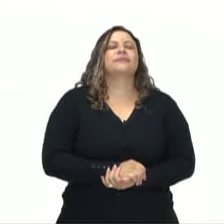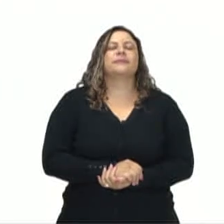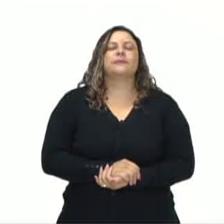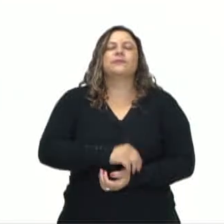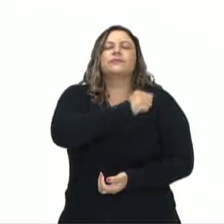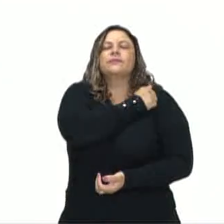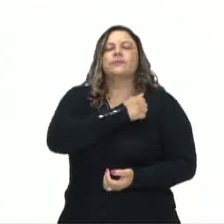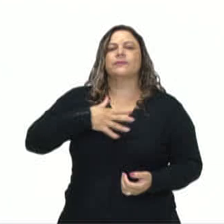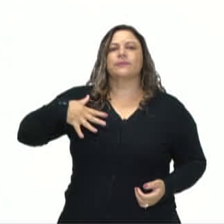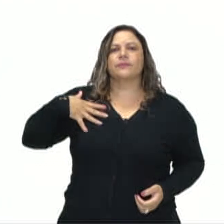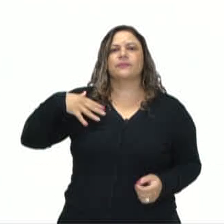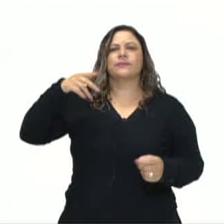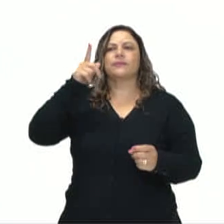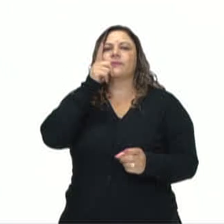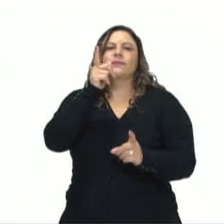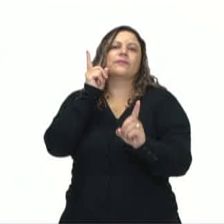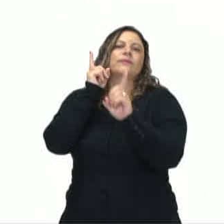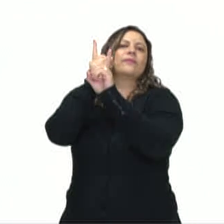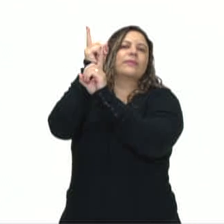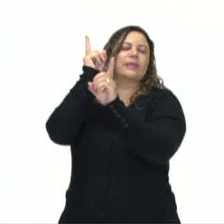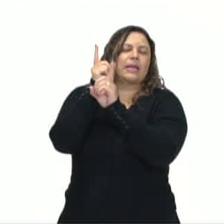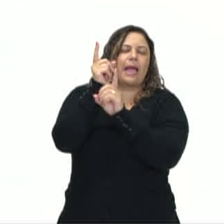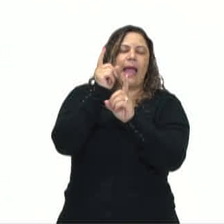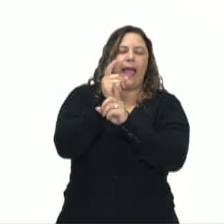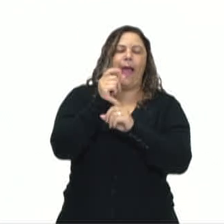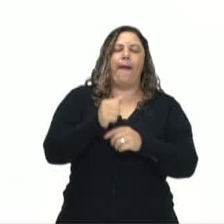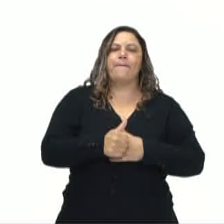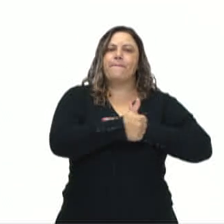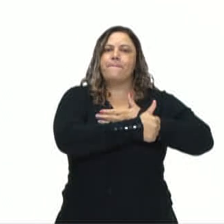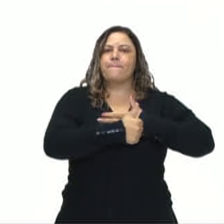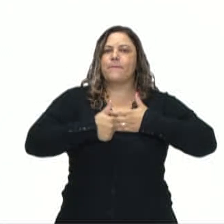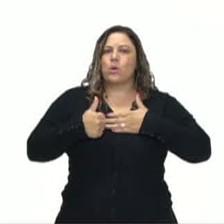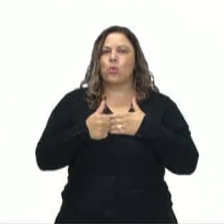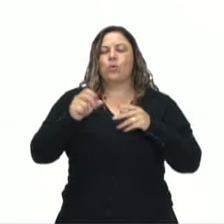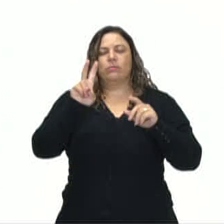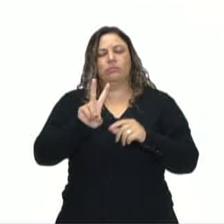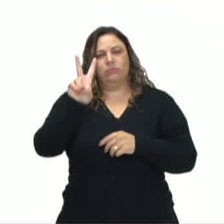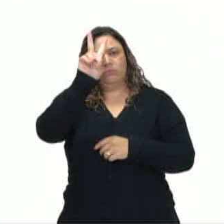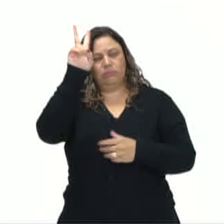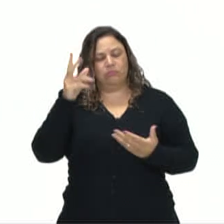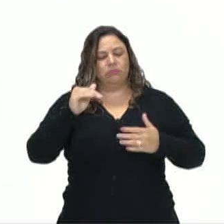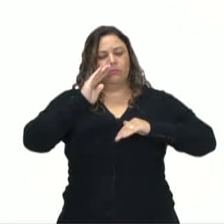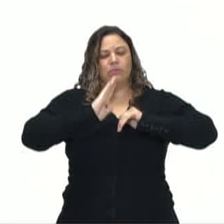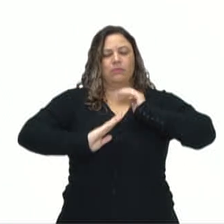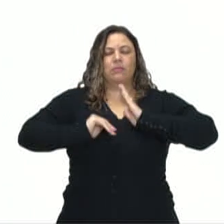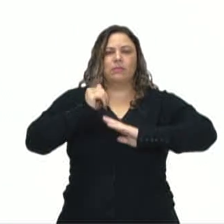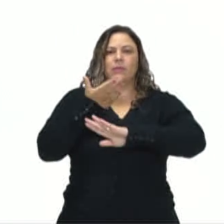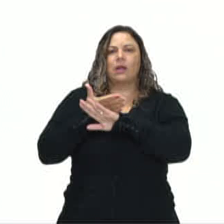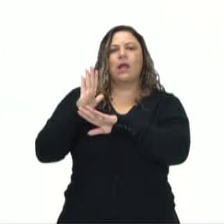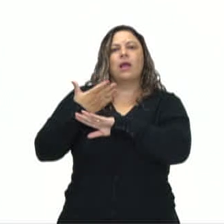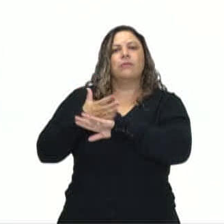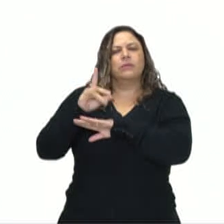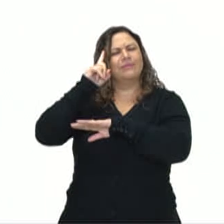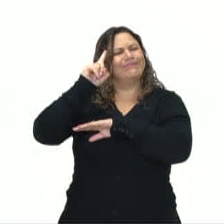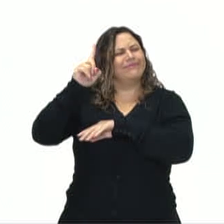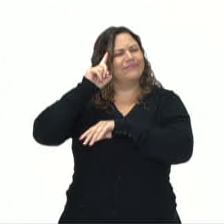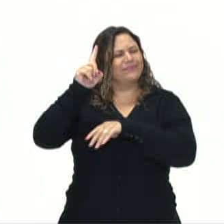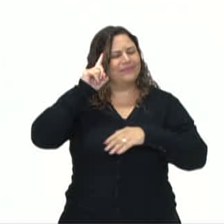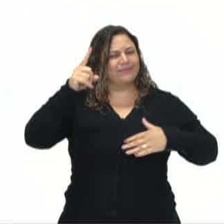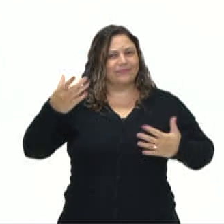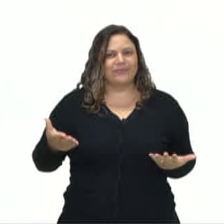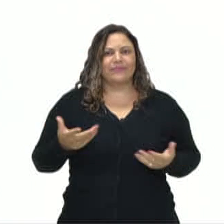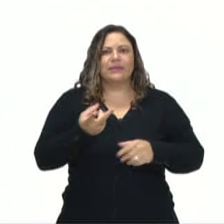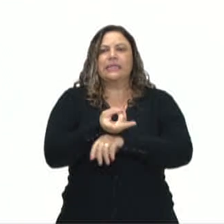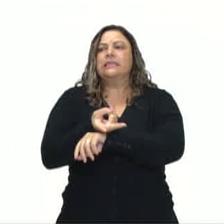Aristóteles, alcançamos a excelência moral, a virtude, quando incorporamos sua prática em nosso cotidiano, sempre